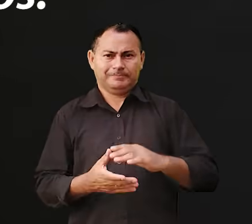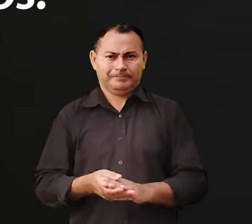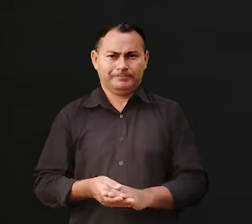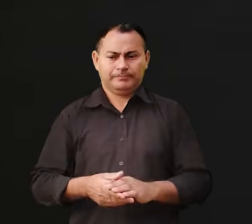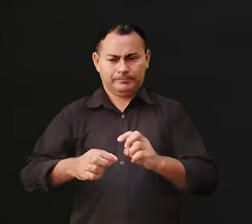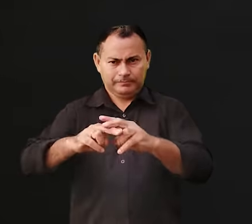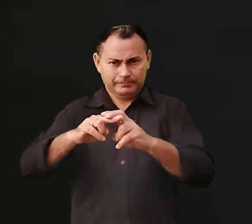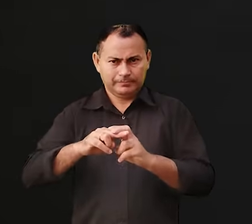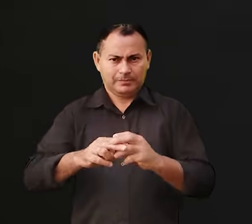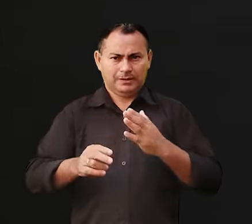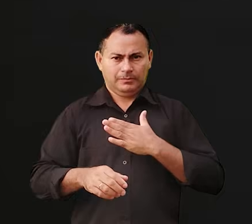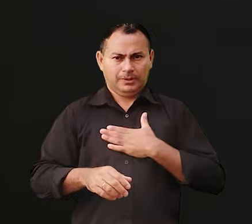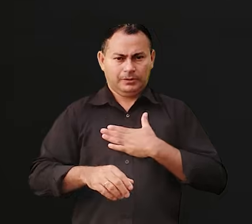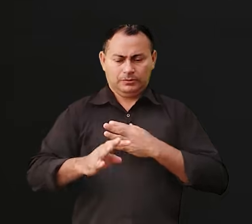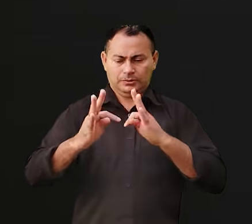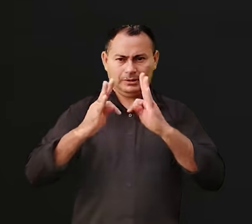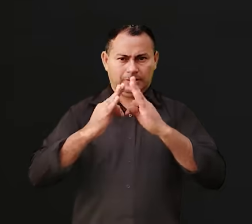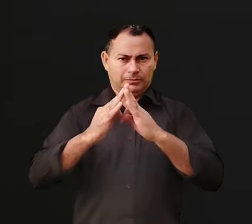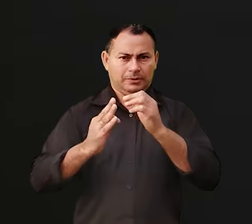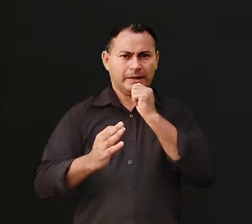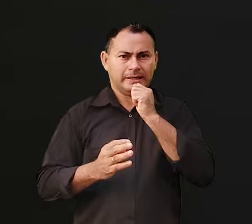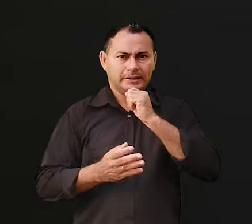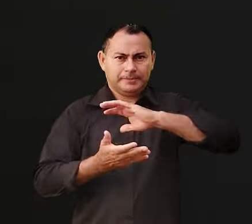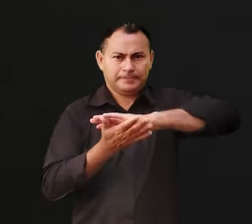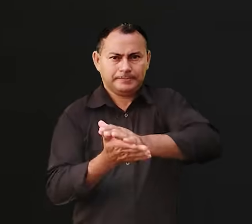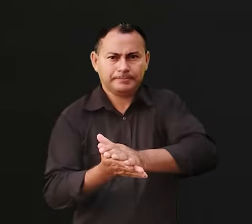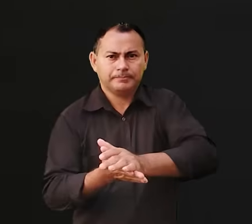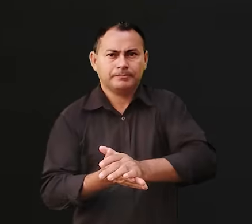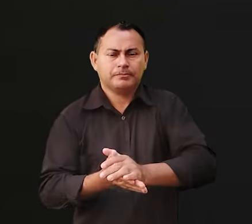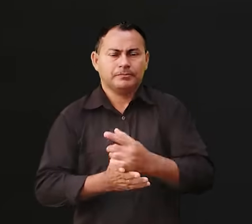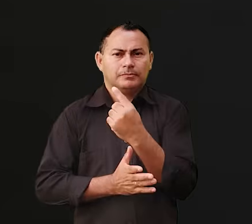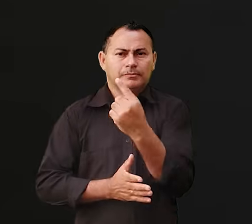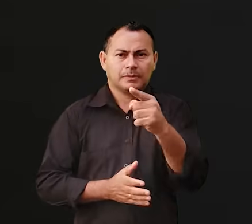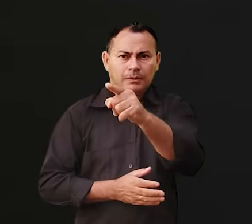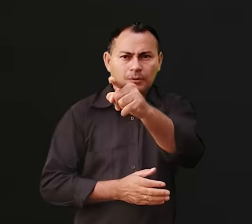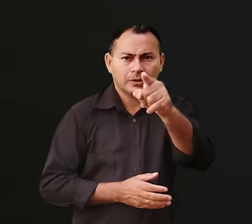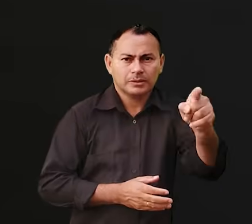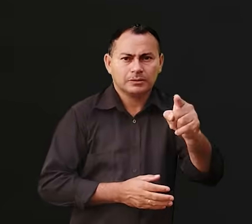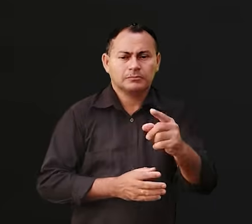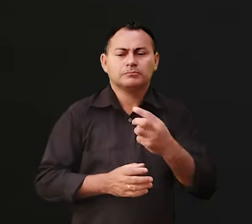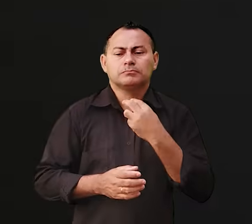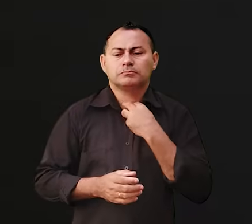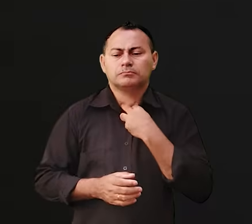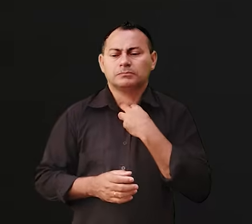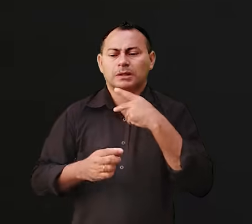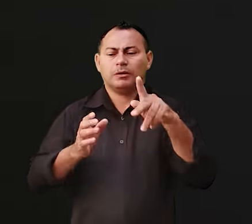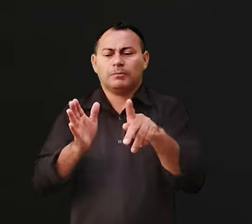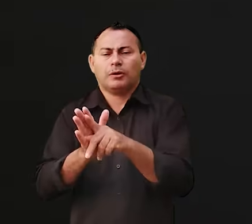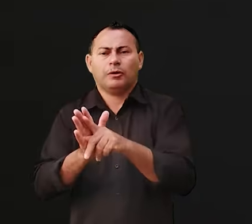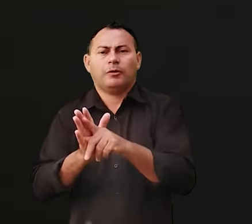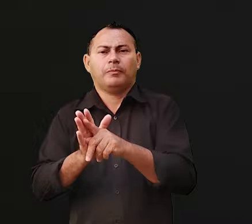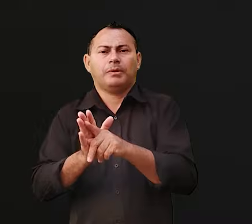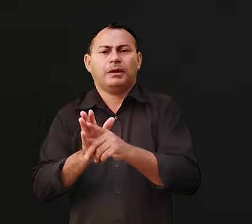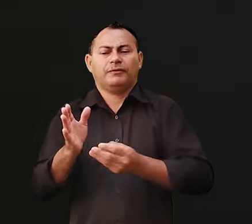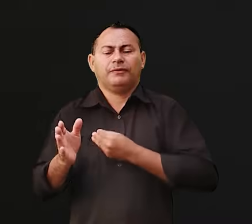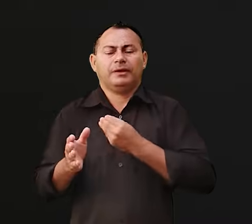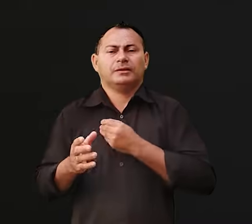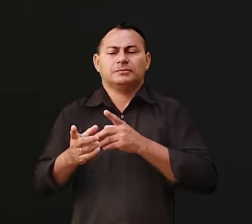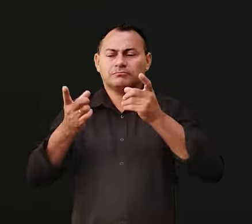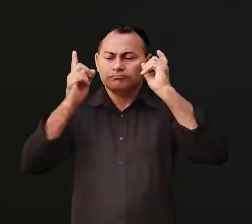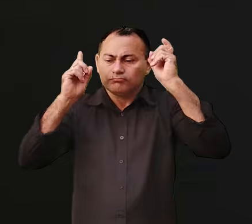Exércitos. Por causa do meu templo, que ainda está destruído, enquanto cada um de vocês se ocupa com a sua própria